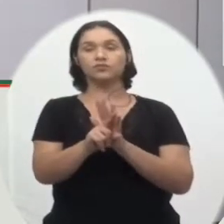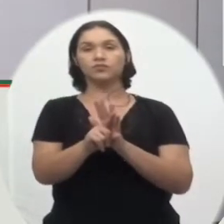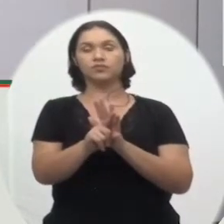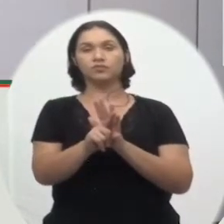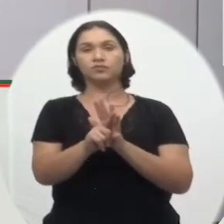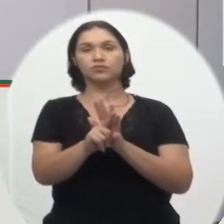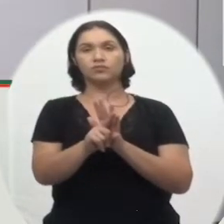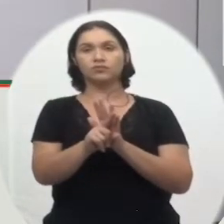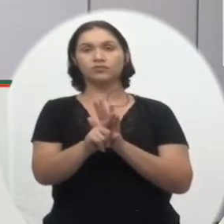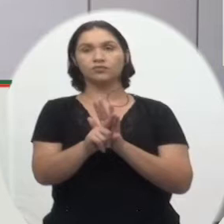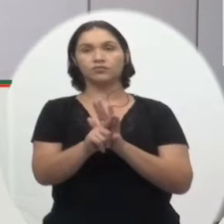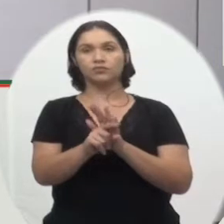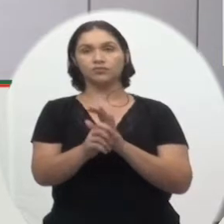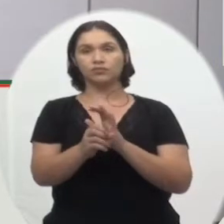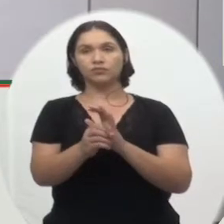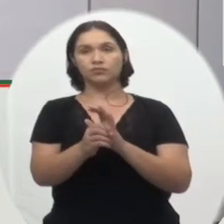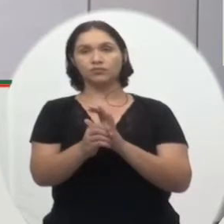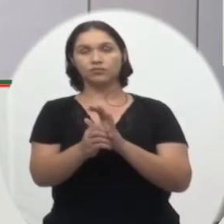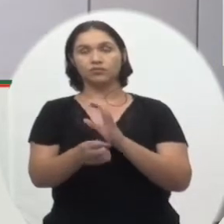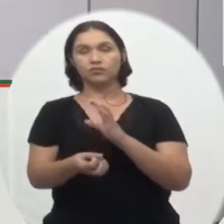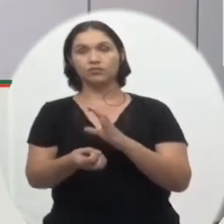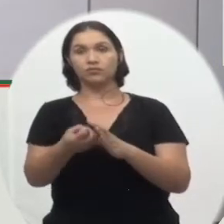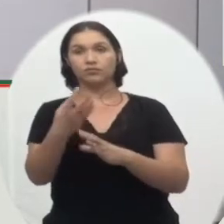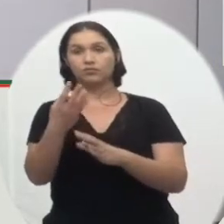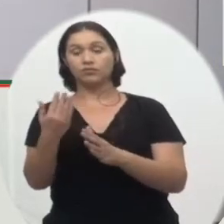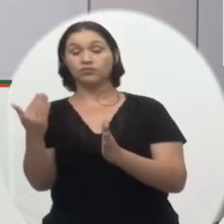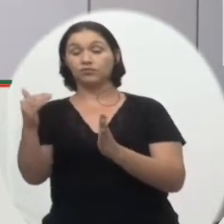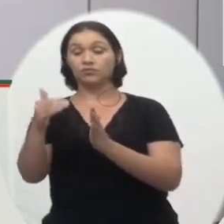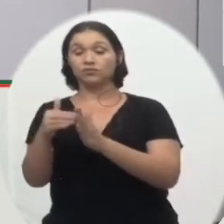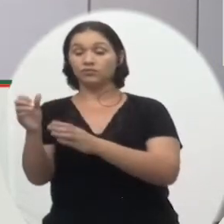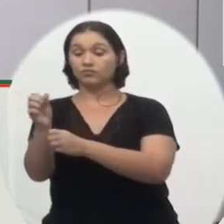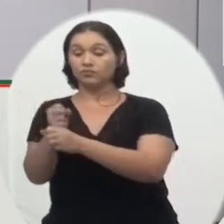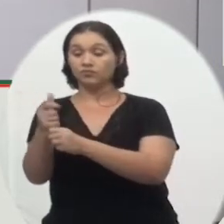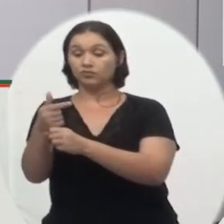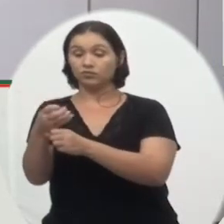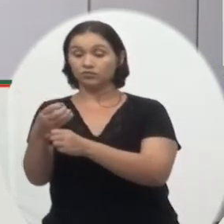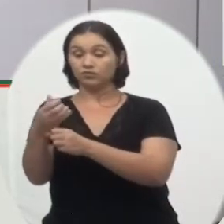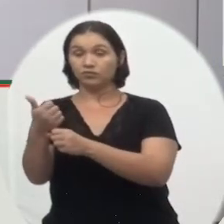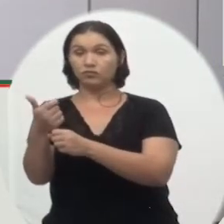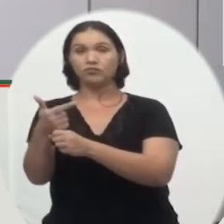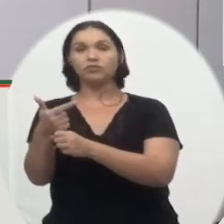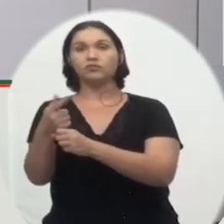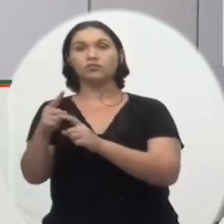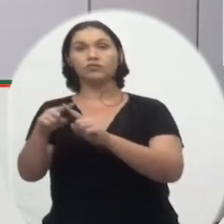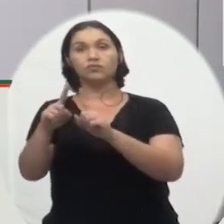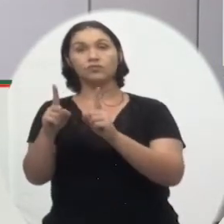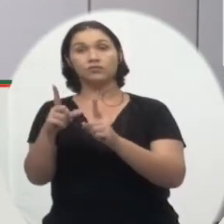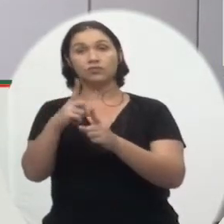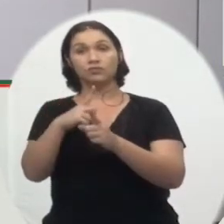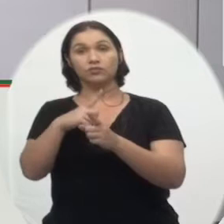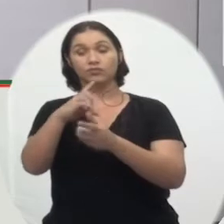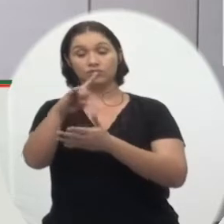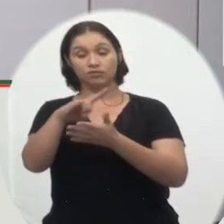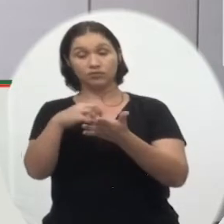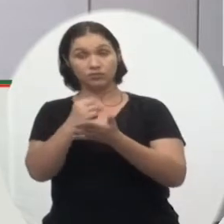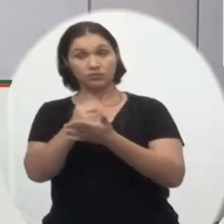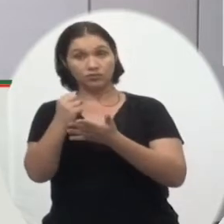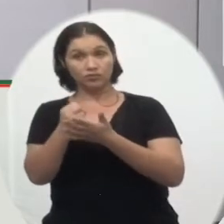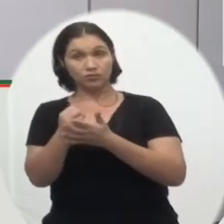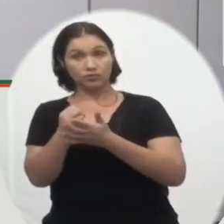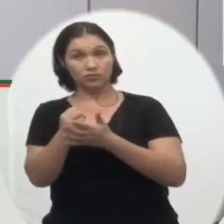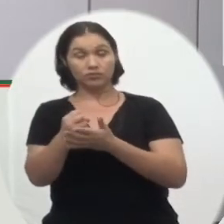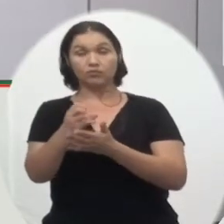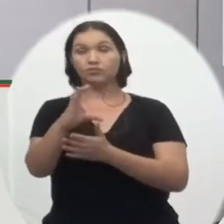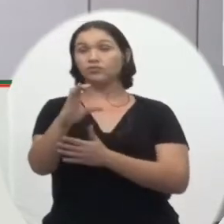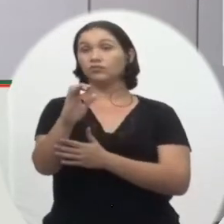até o ano de 2012, quando no final do ano nós tínhamos um contrato com a Casam, até 2012,